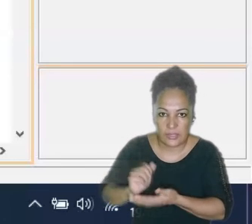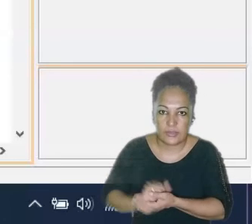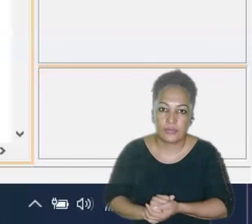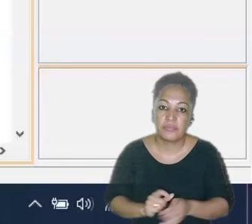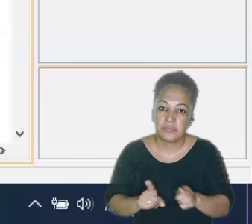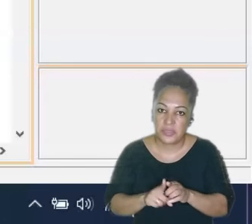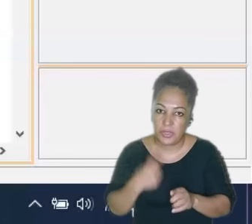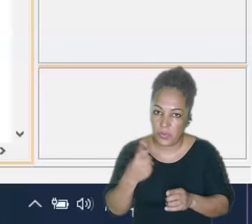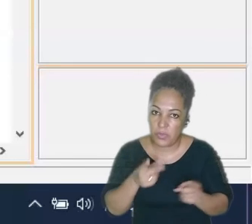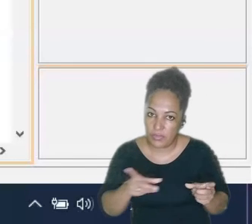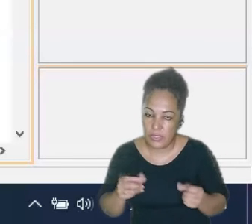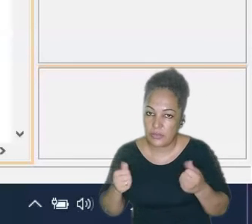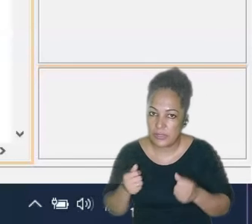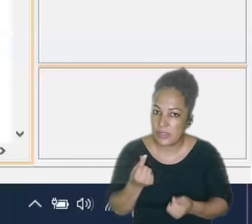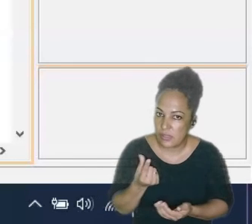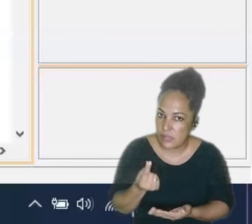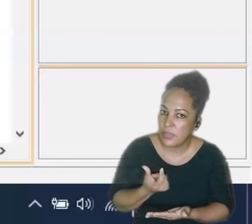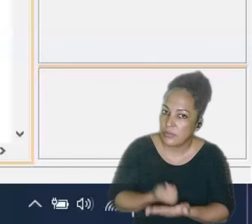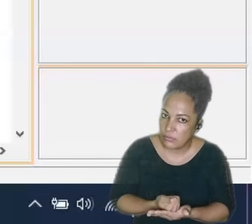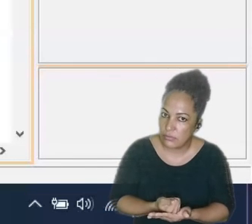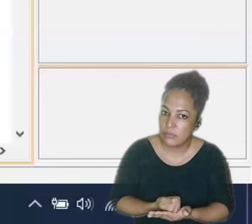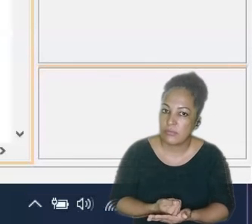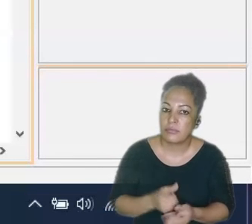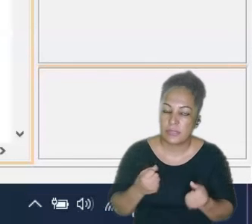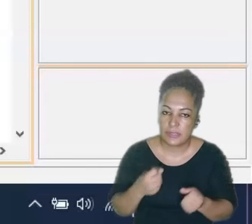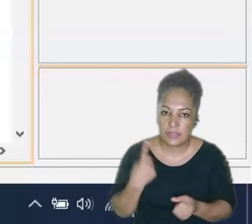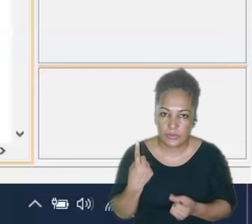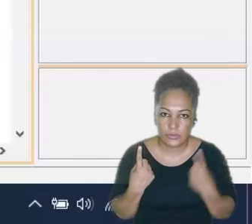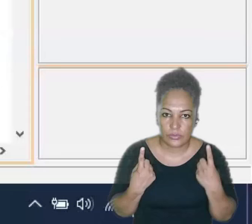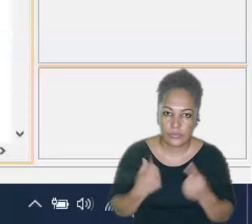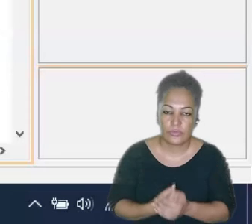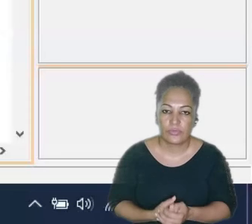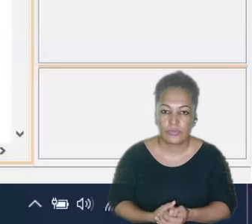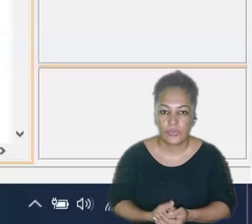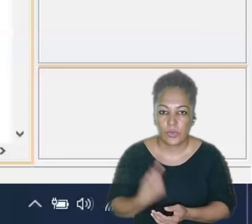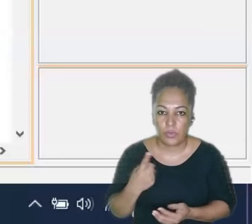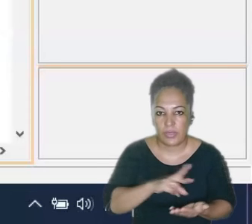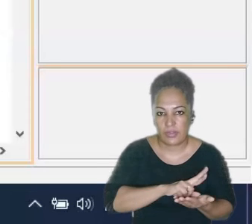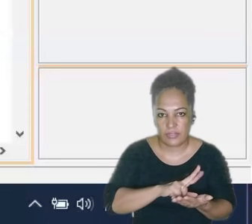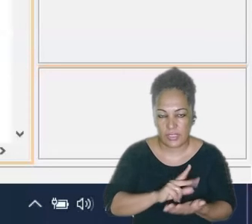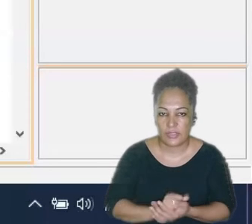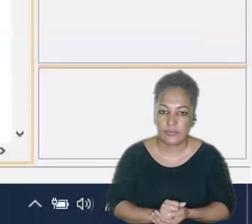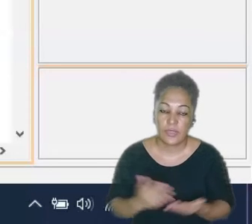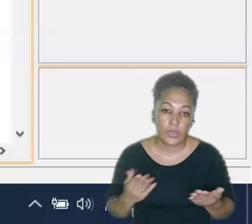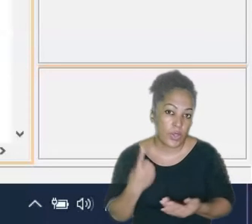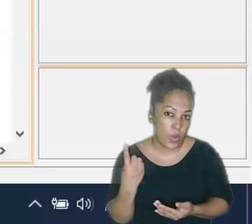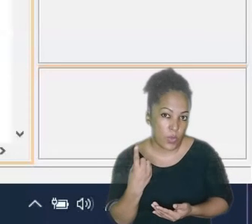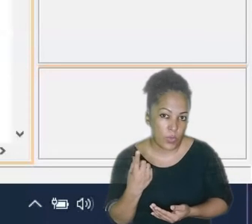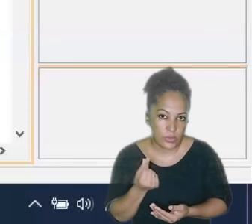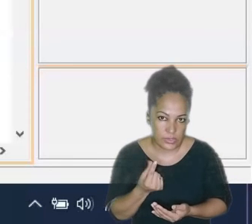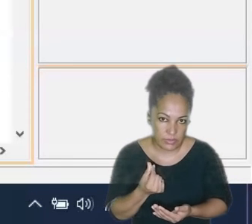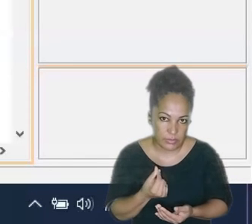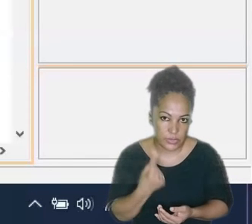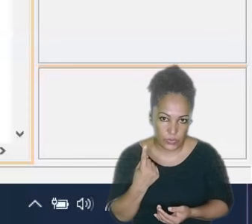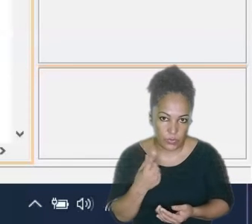recebimentos. Uma venda para existir precisa de recebimento? Sim, então aqui é um para N, um para muitos. Agora,